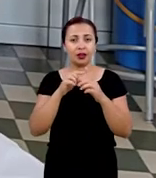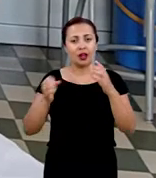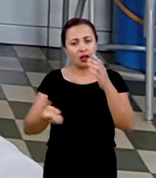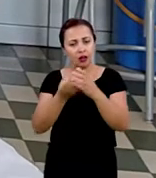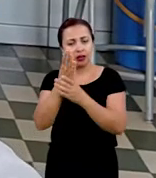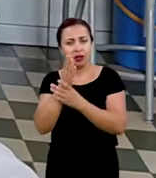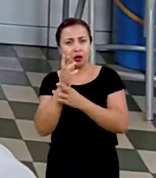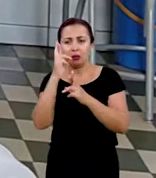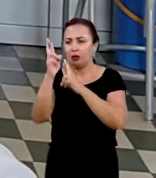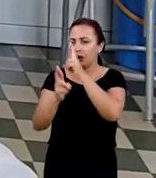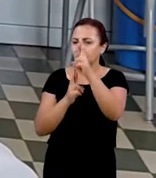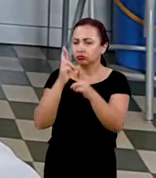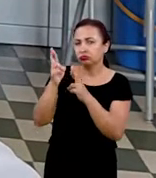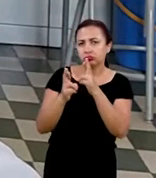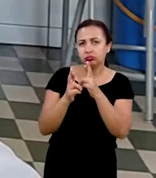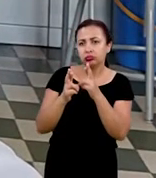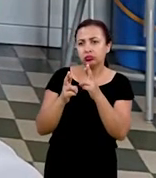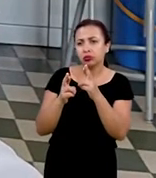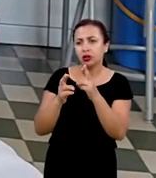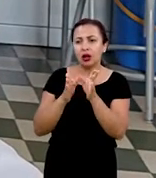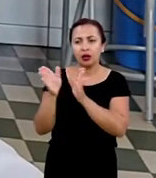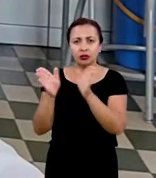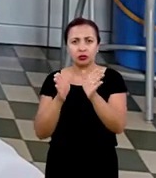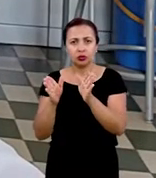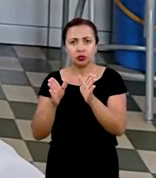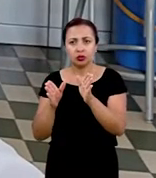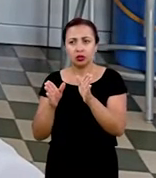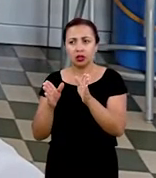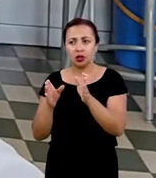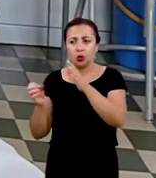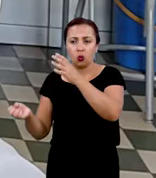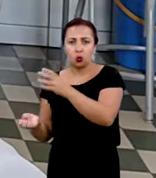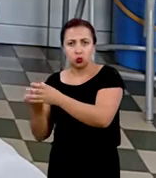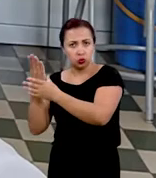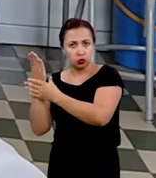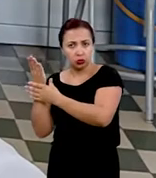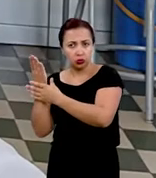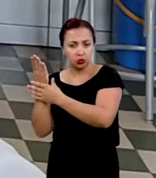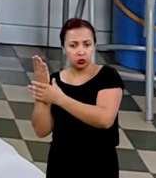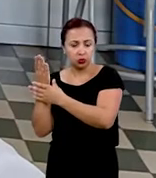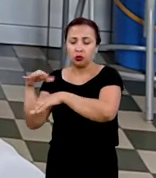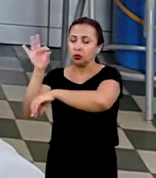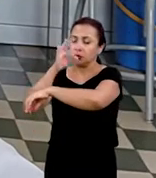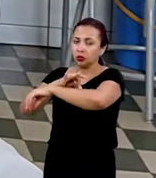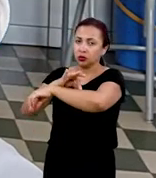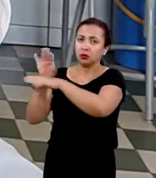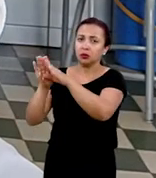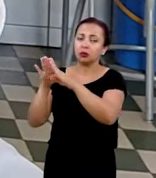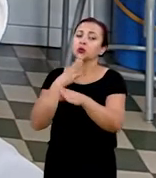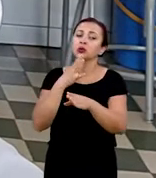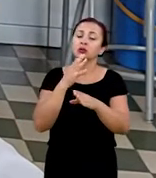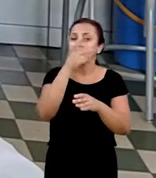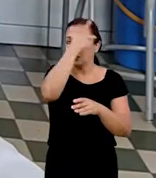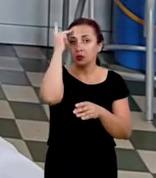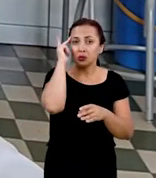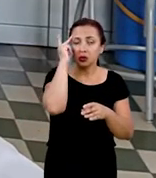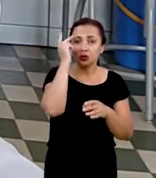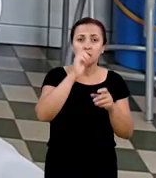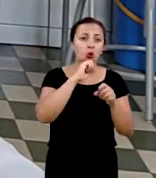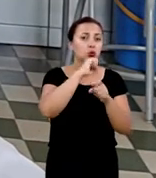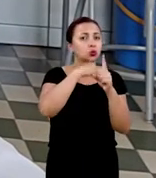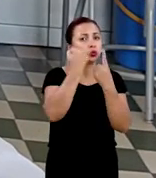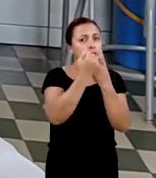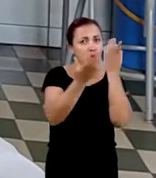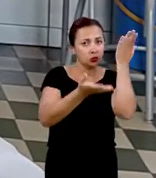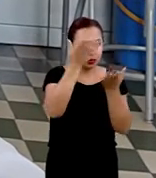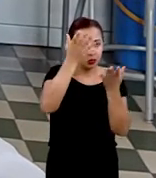correlação entre a incidência do flebotomínio com o nível de conhecimento dos moradores da casa e seu nível socioeconômico.